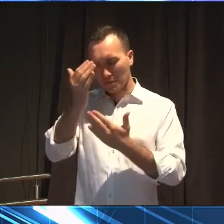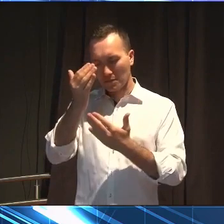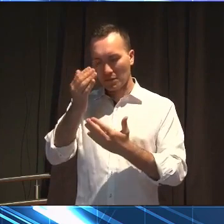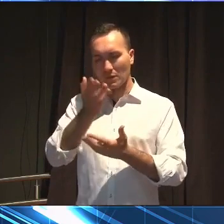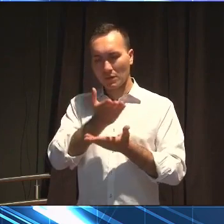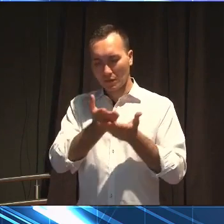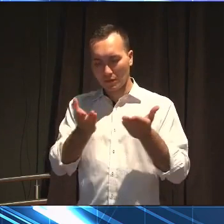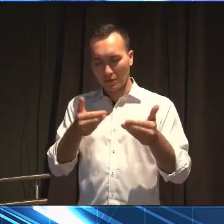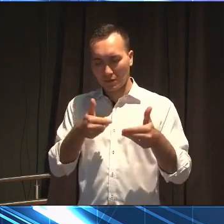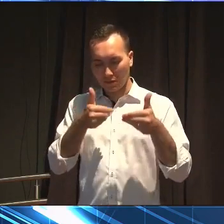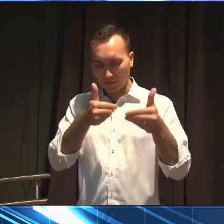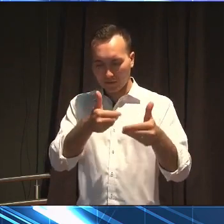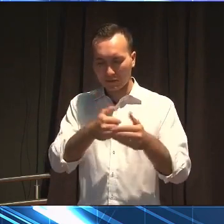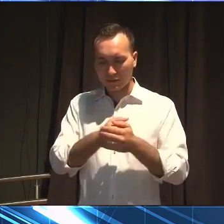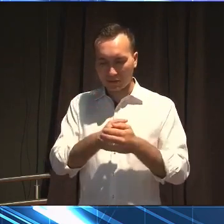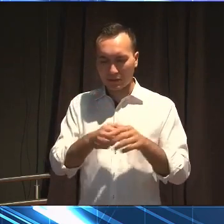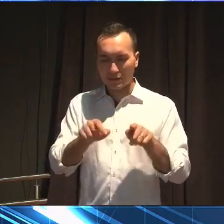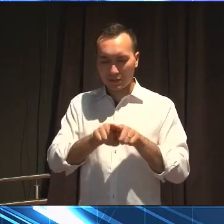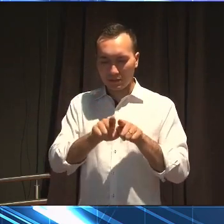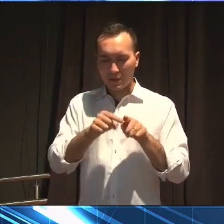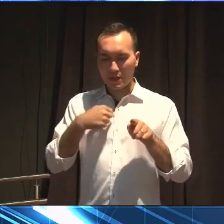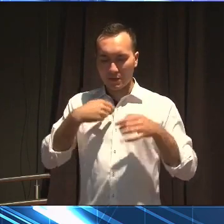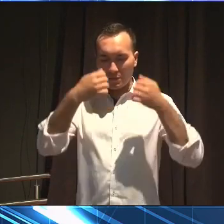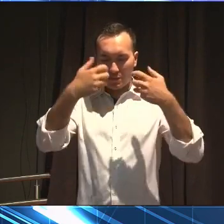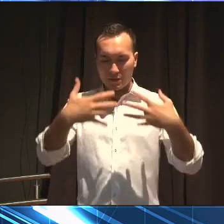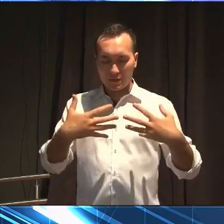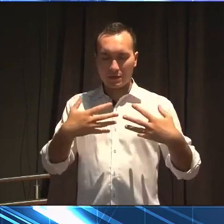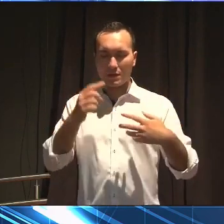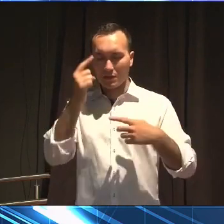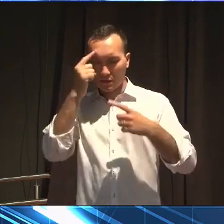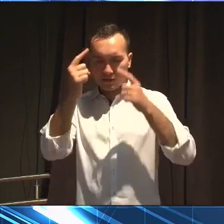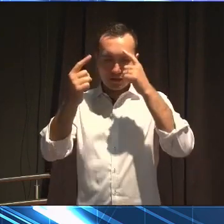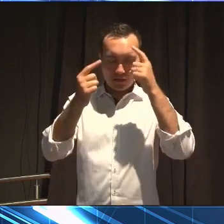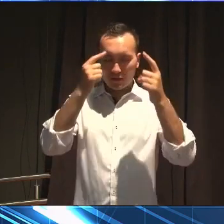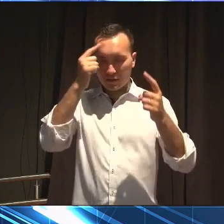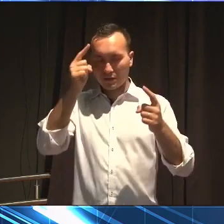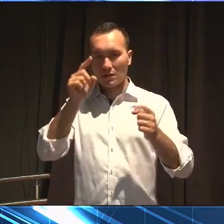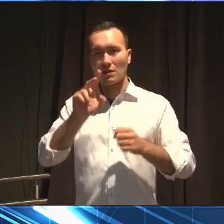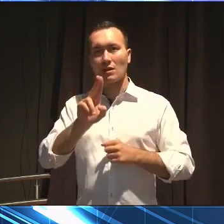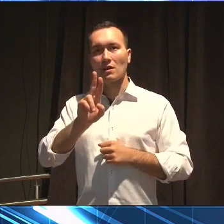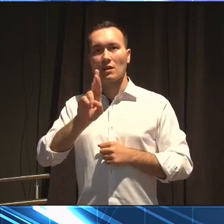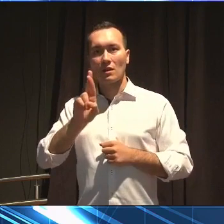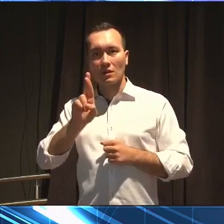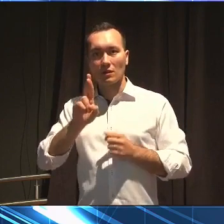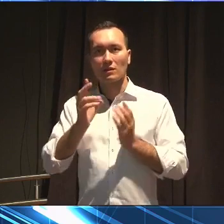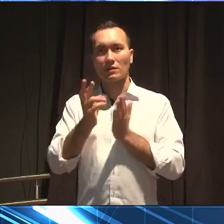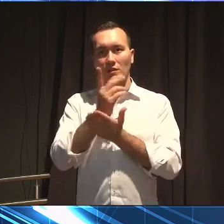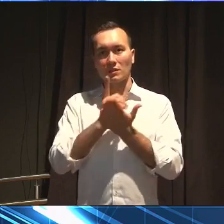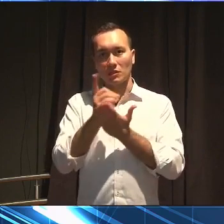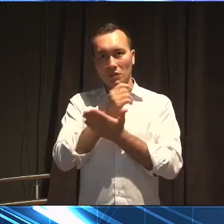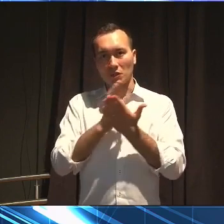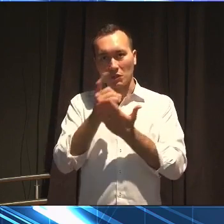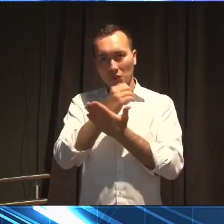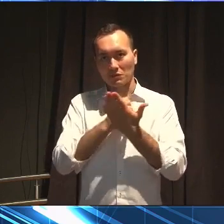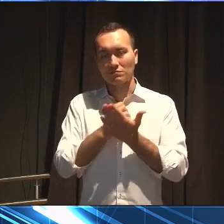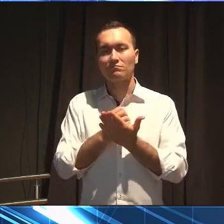para vocês um pouco sobre criatividade na área de UX Design. Então, para me